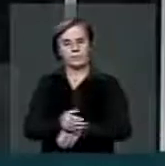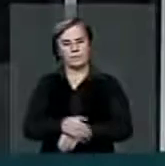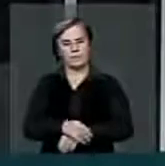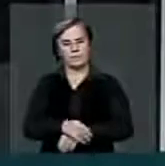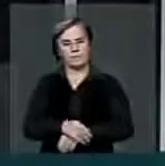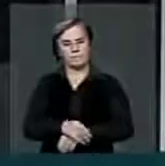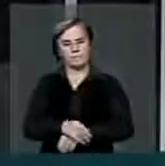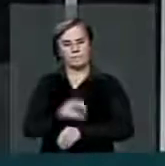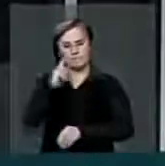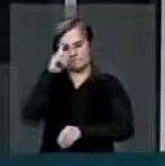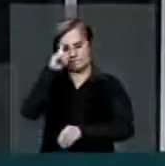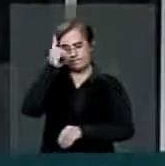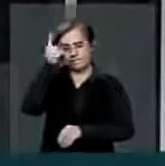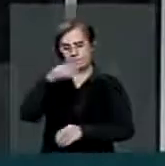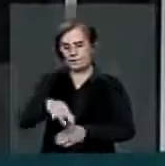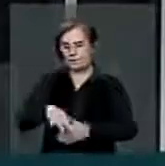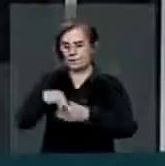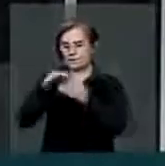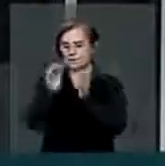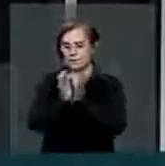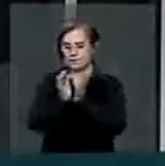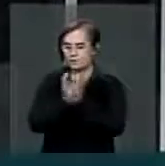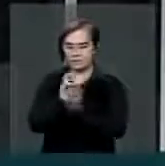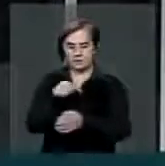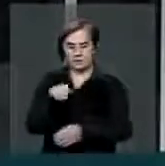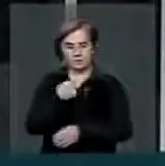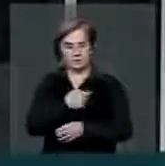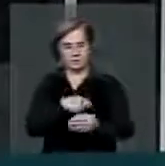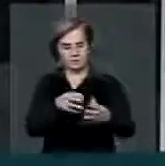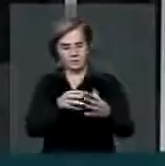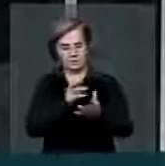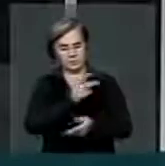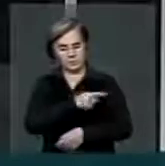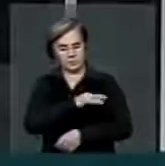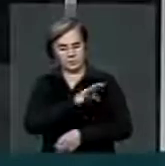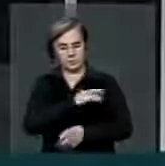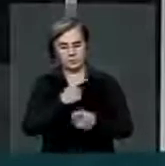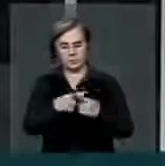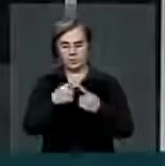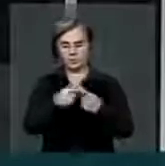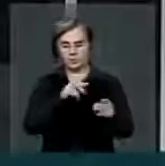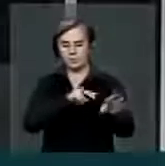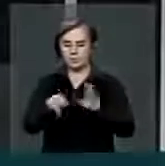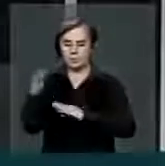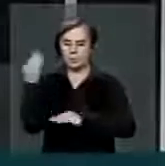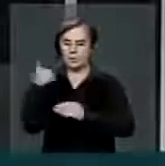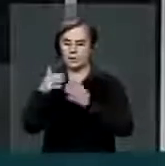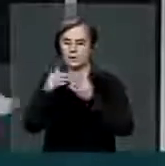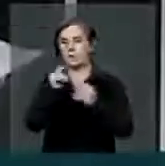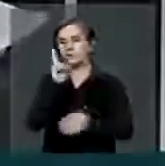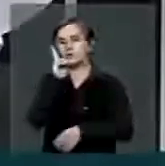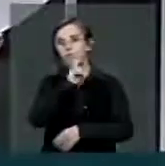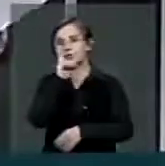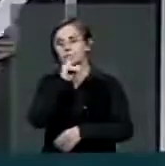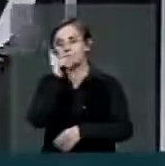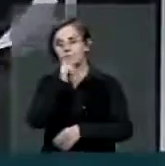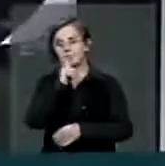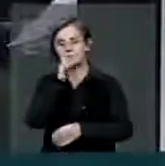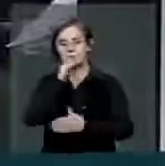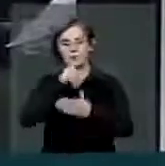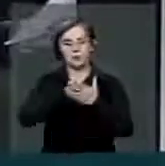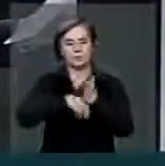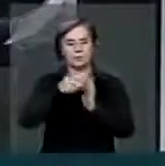a iniciativa da liderança do nosso partido, quando a semana passada pediu o regime de urgência para a votação do projeto de